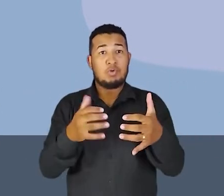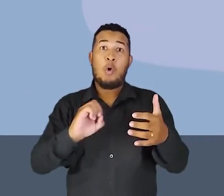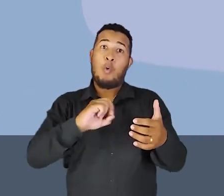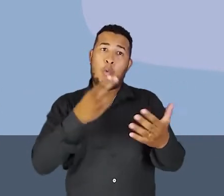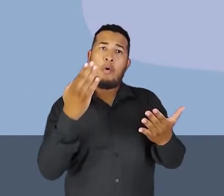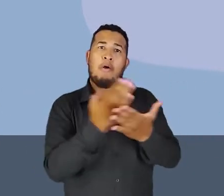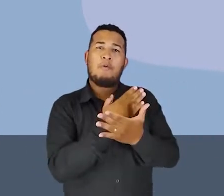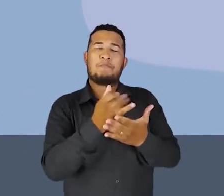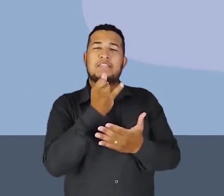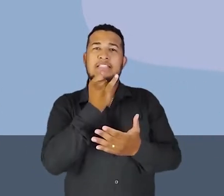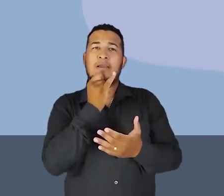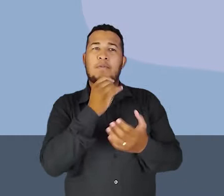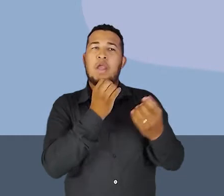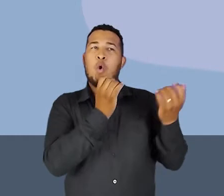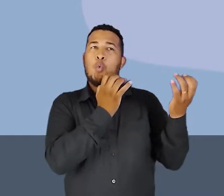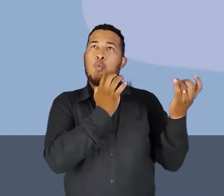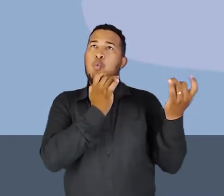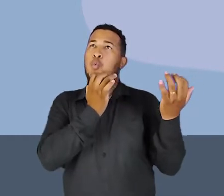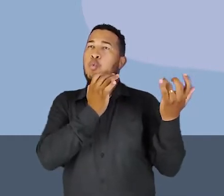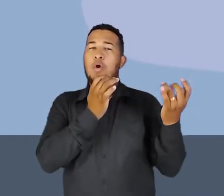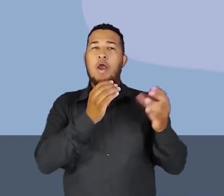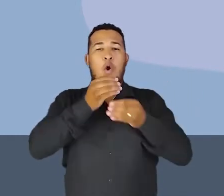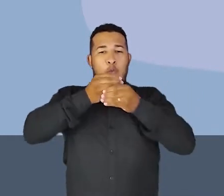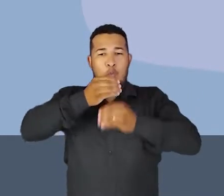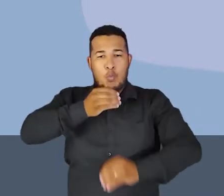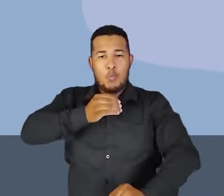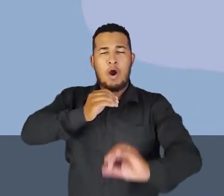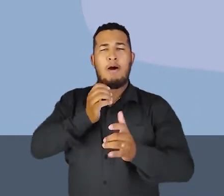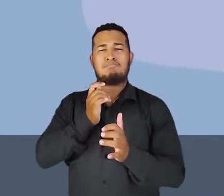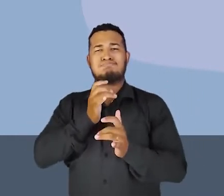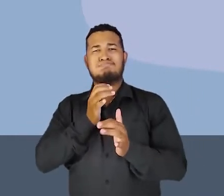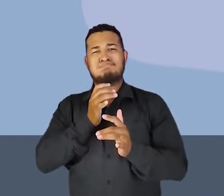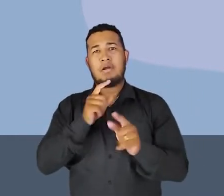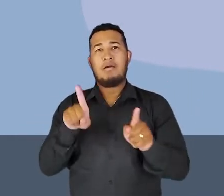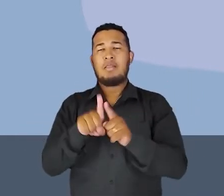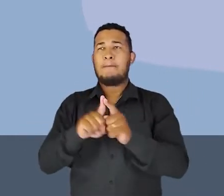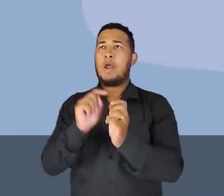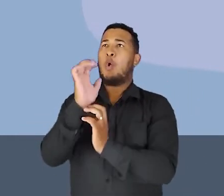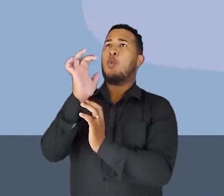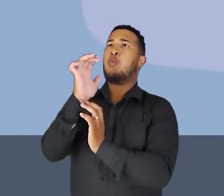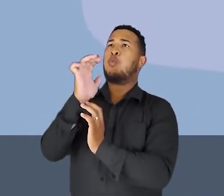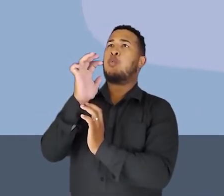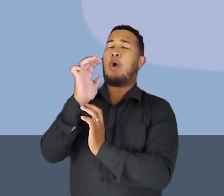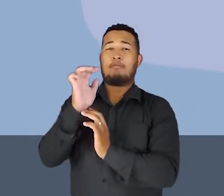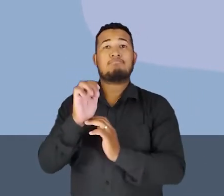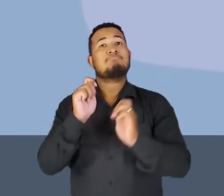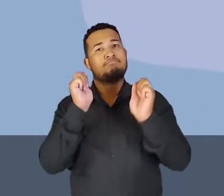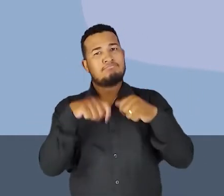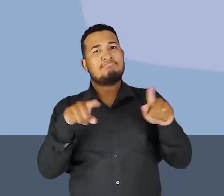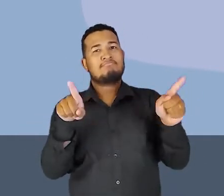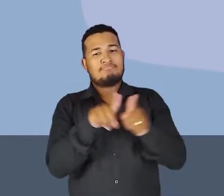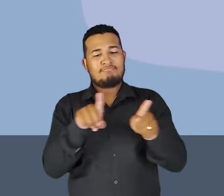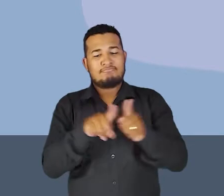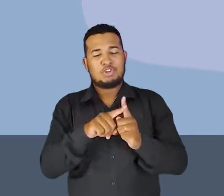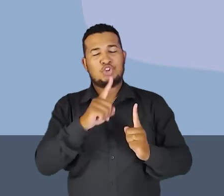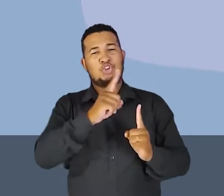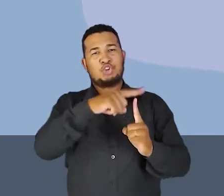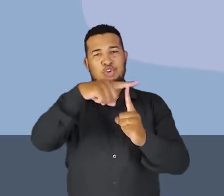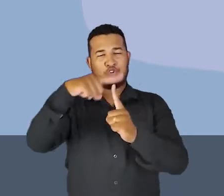tubos, como as flautas, os saxofones, os trompetes, né? Podemos ouvir um pouquinho